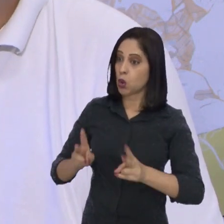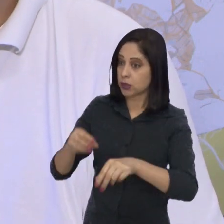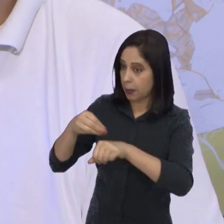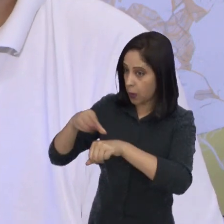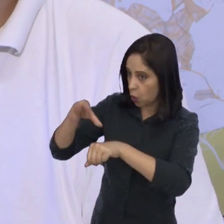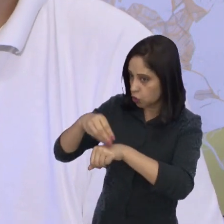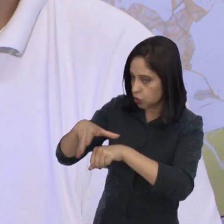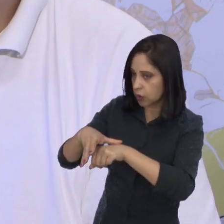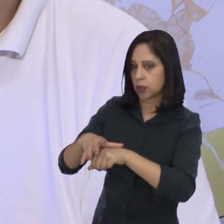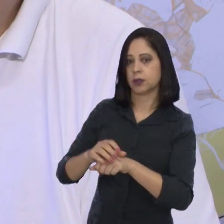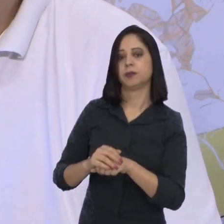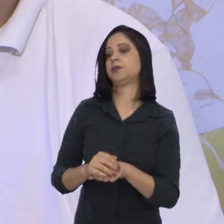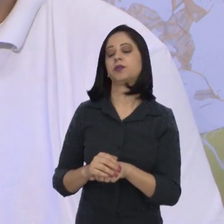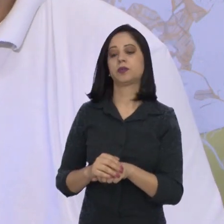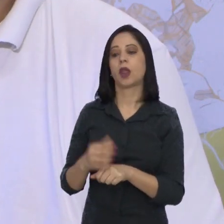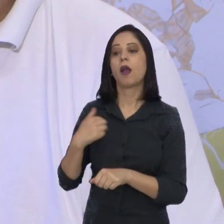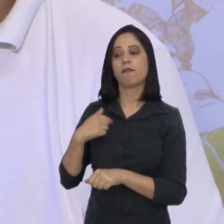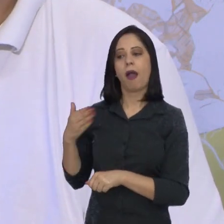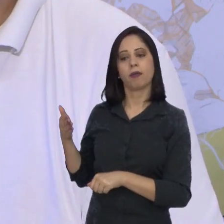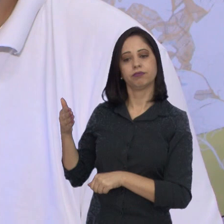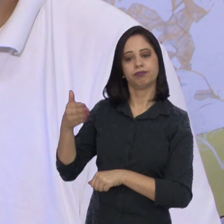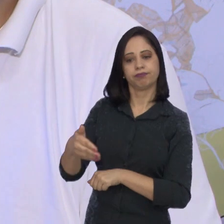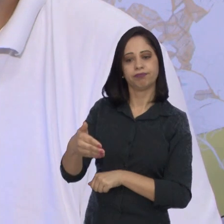sugiro? Vá ao local